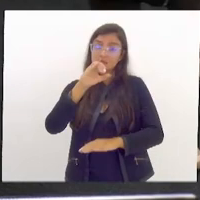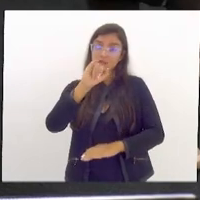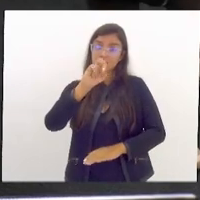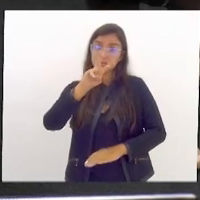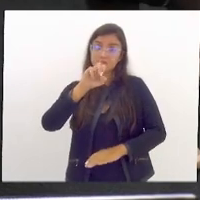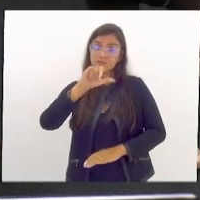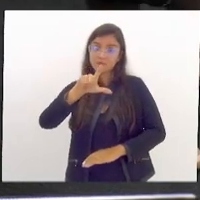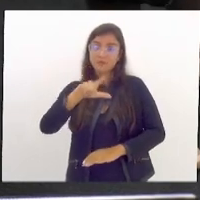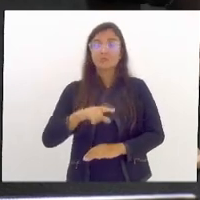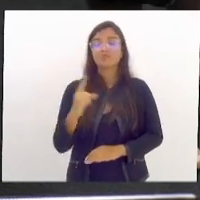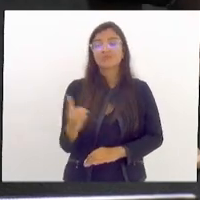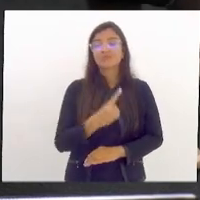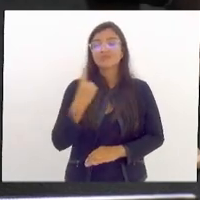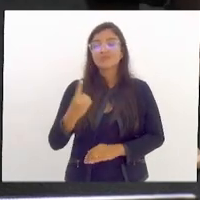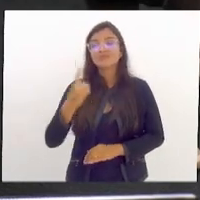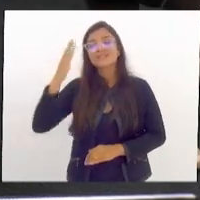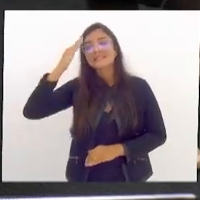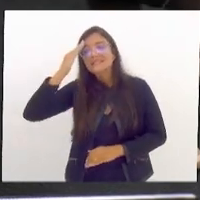Entendemos muito pouco